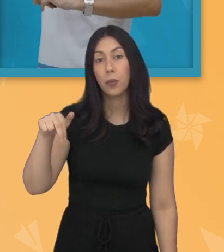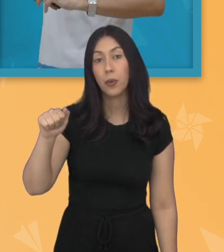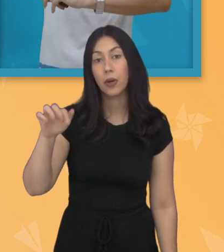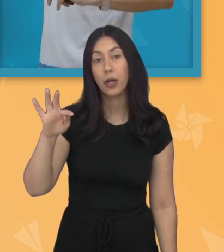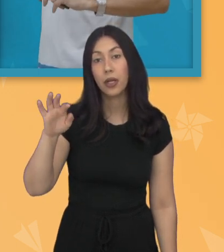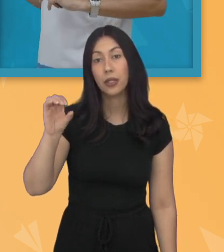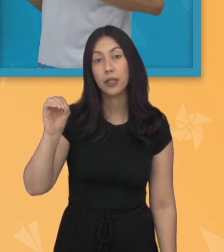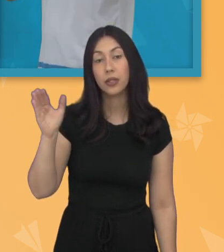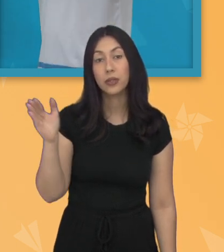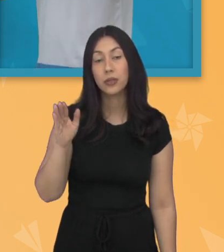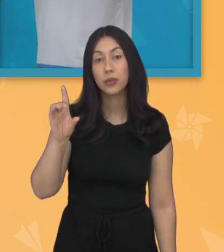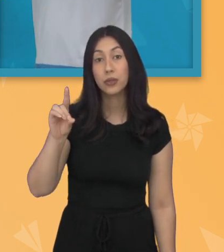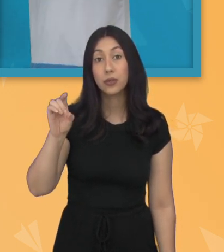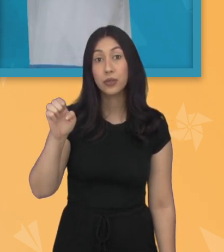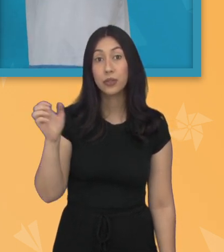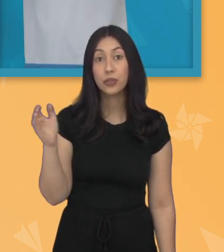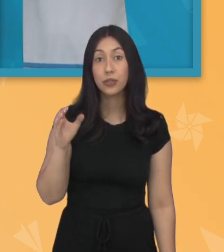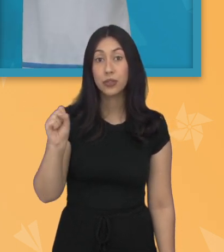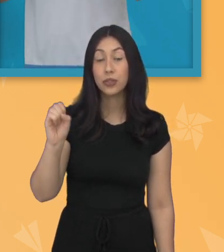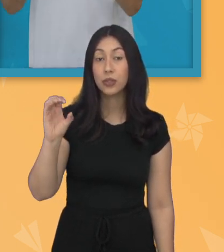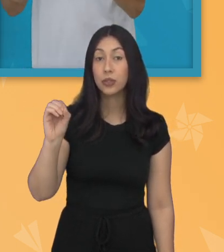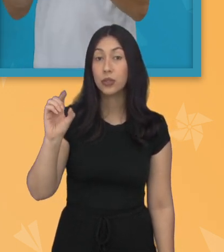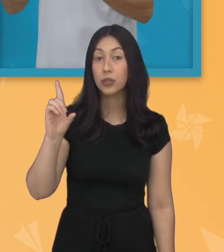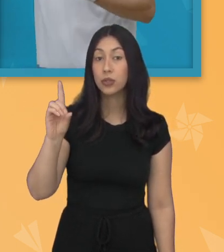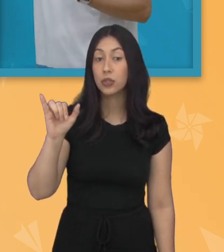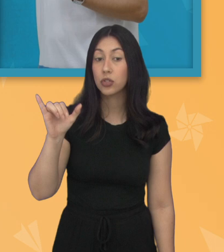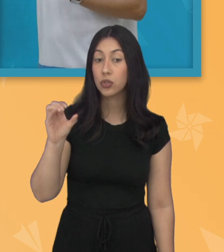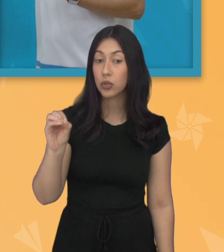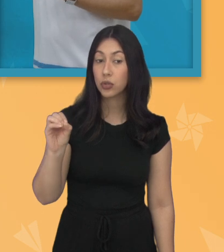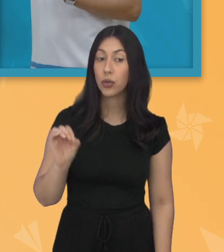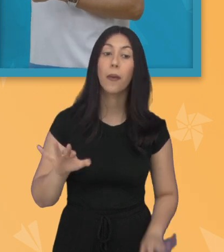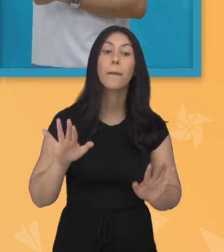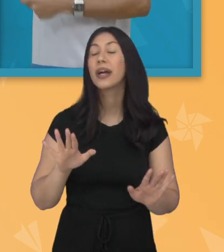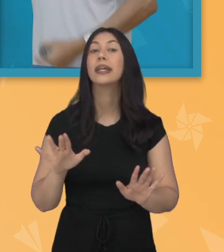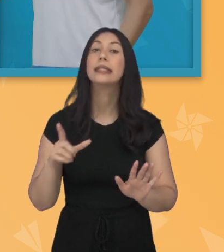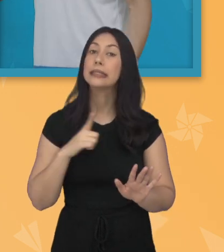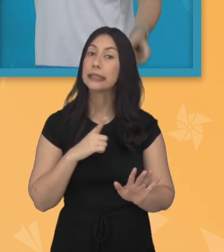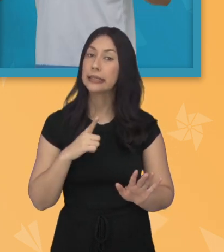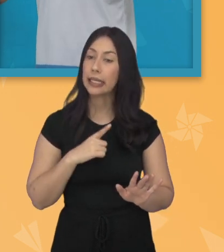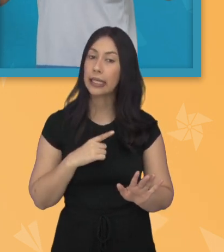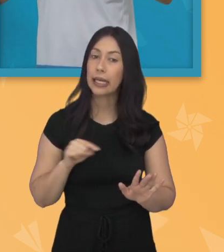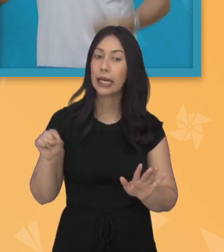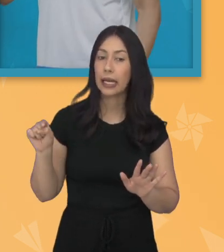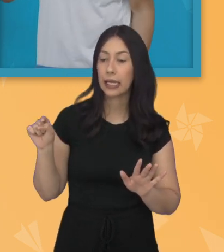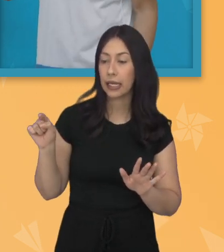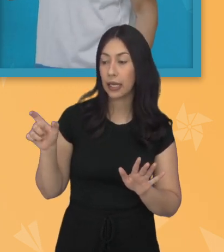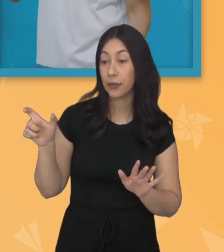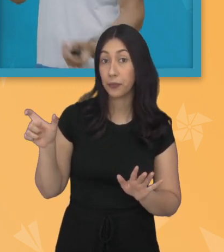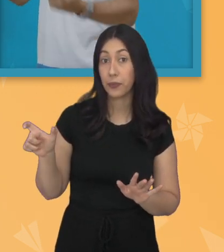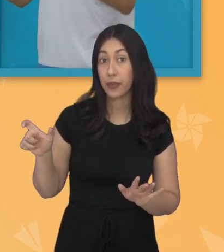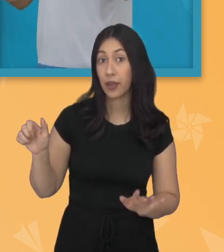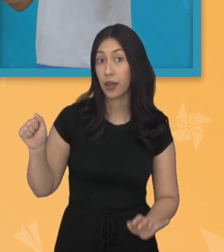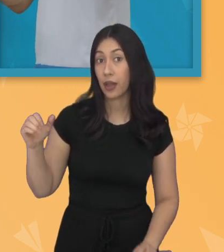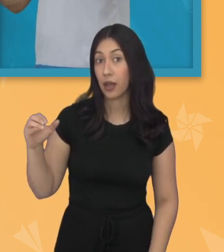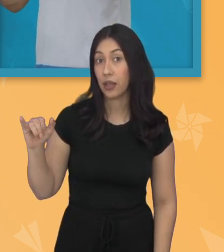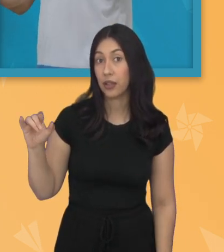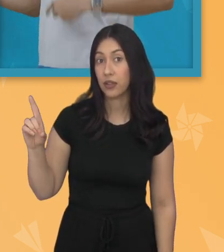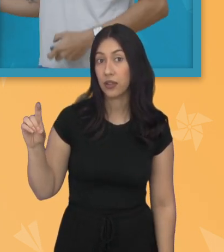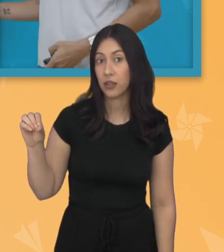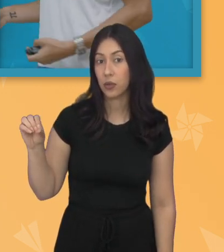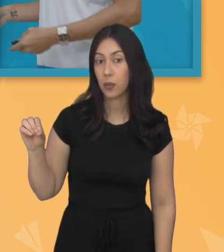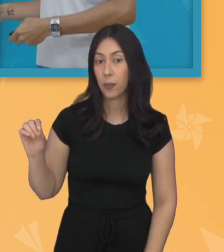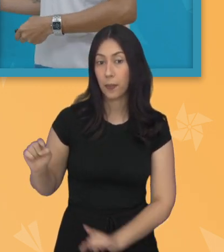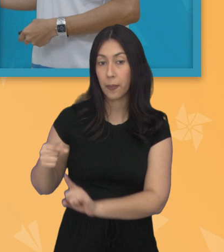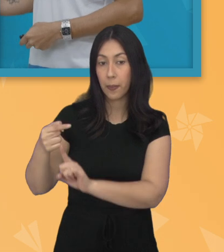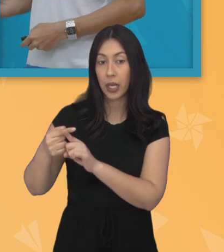que ocorre que justifica essa diminuição de acidez é apresentada a seguir, na qual a gente tem que o ácido cítrico mais o bicarbonato de